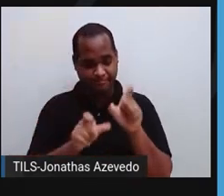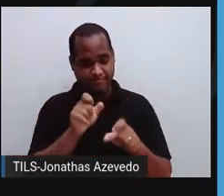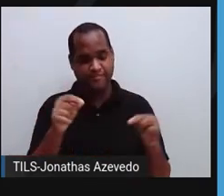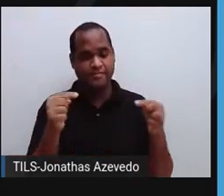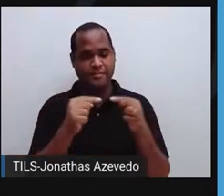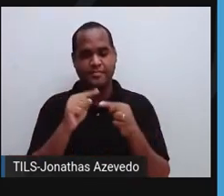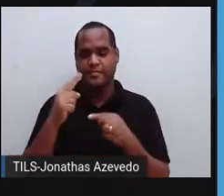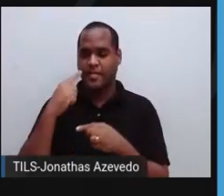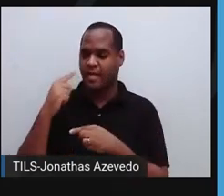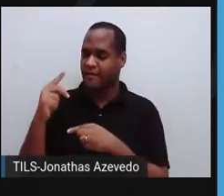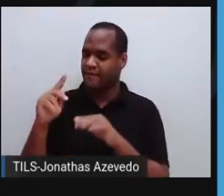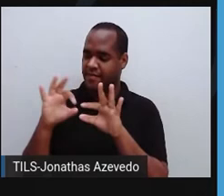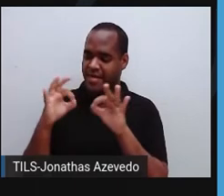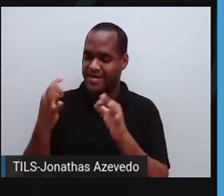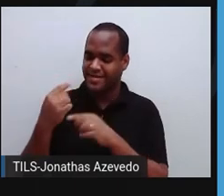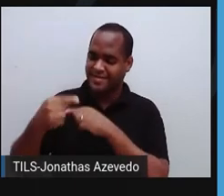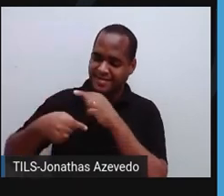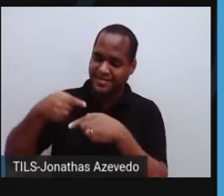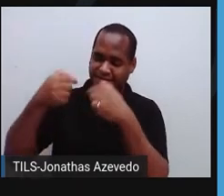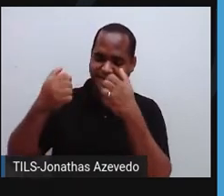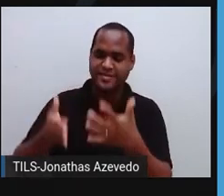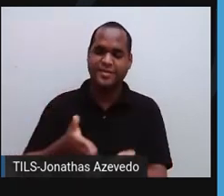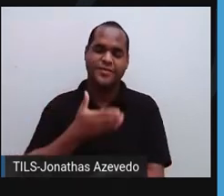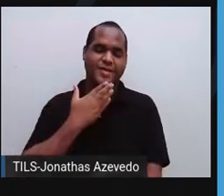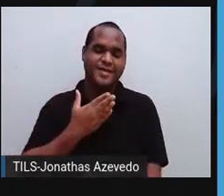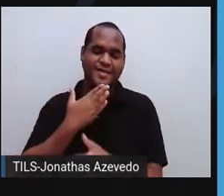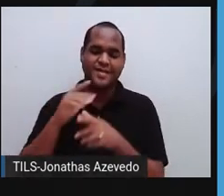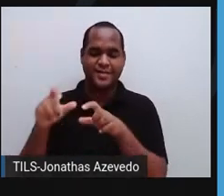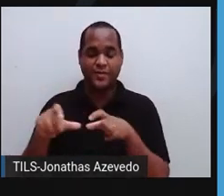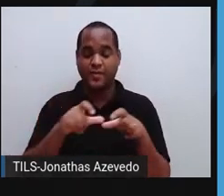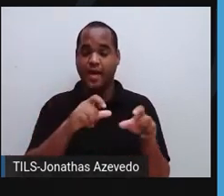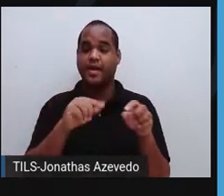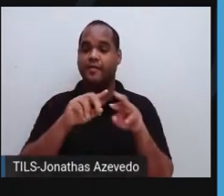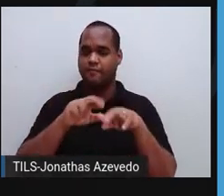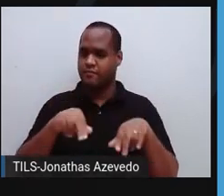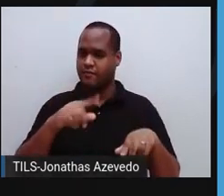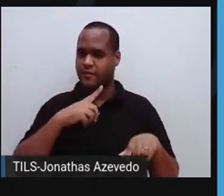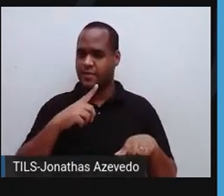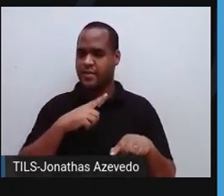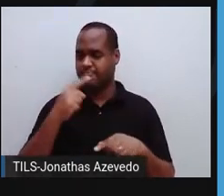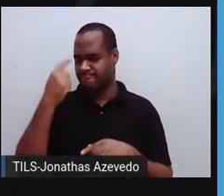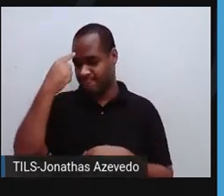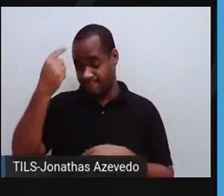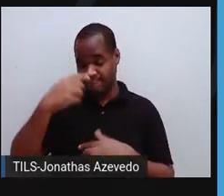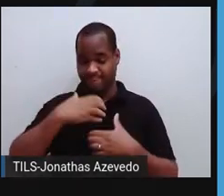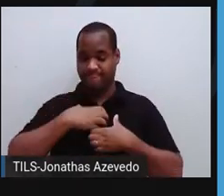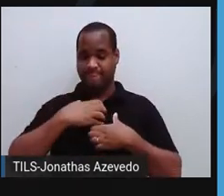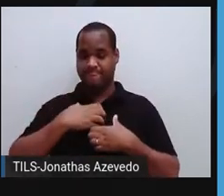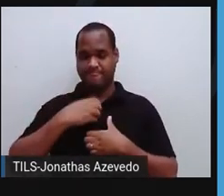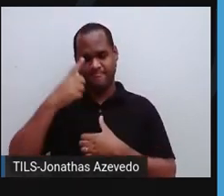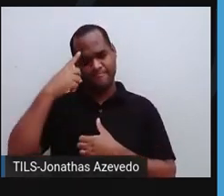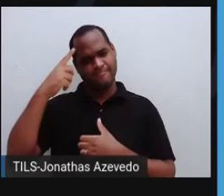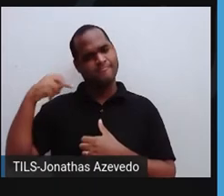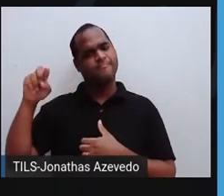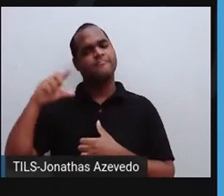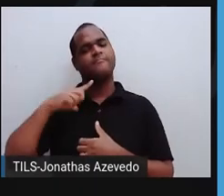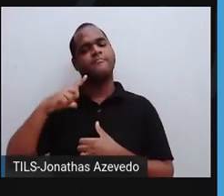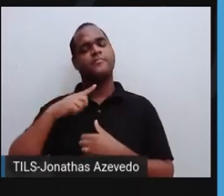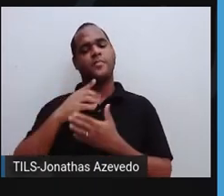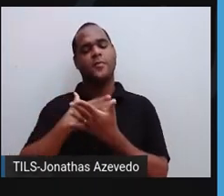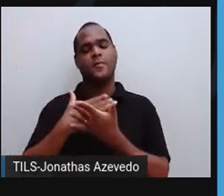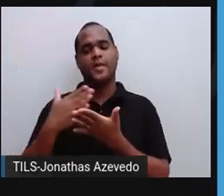hereditariedade, a partir do conhecimento de genes, de cromossomos, que não se tinha nada dessa ideia naquele tempo.